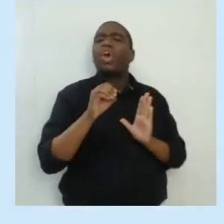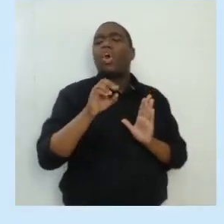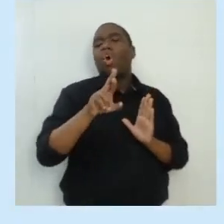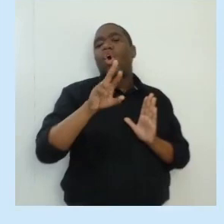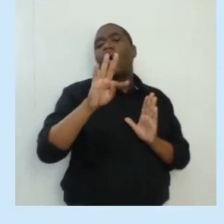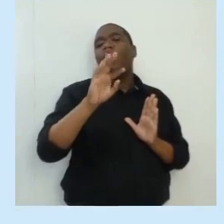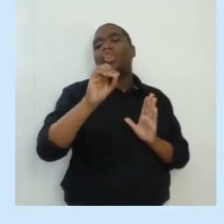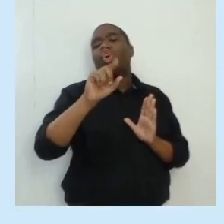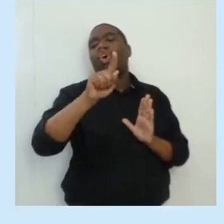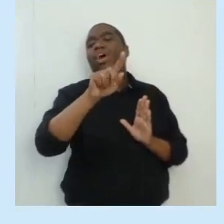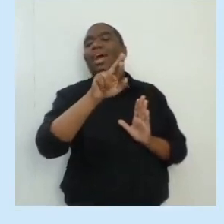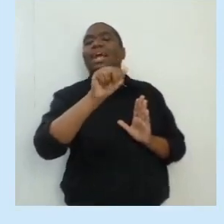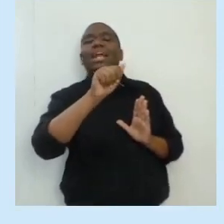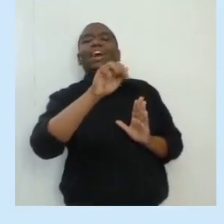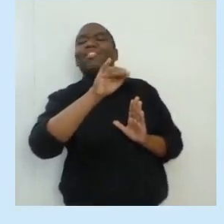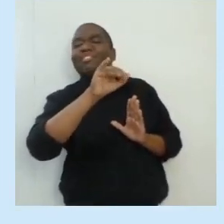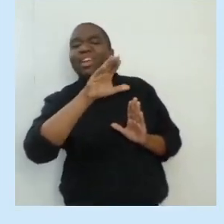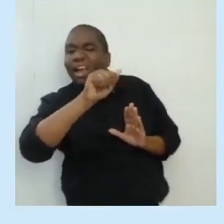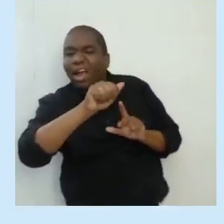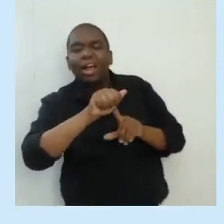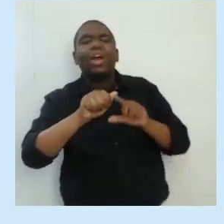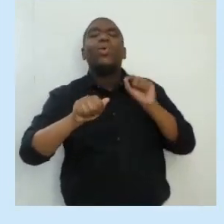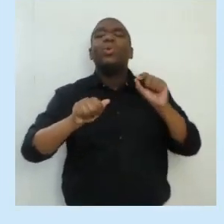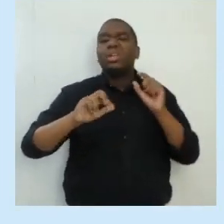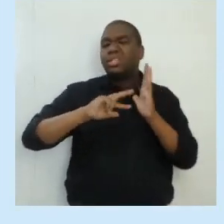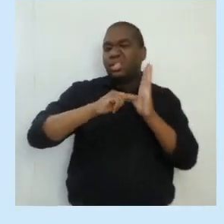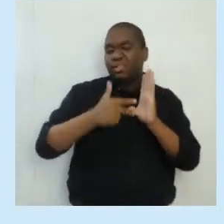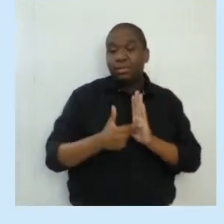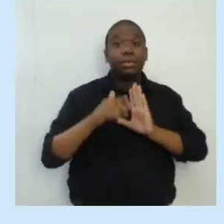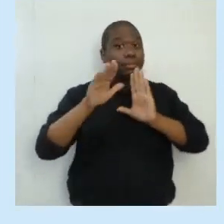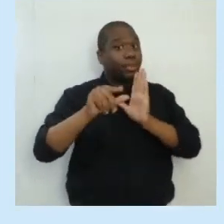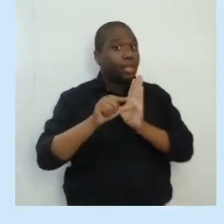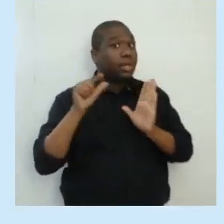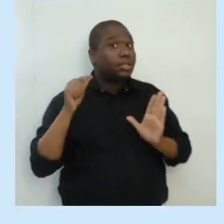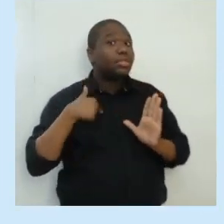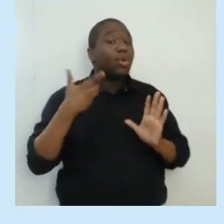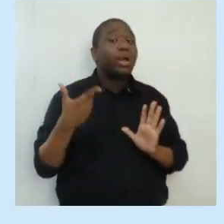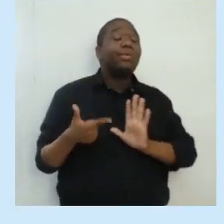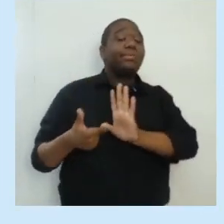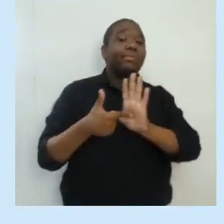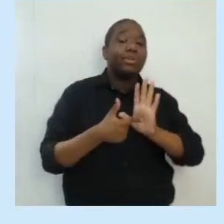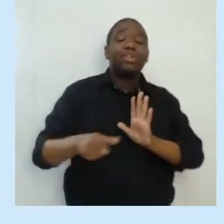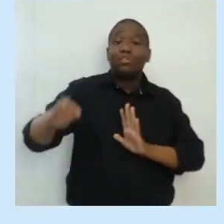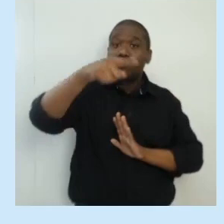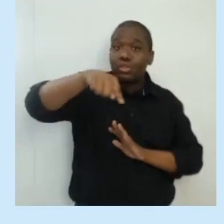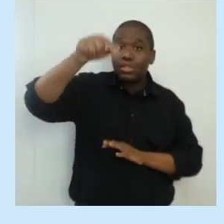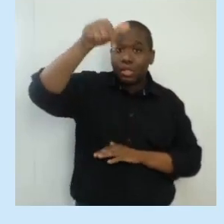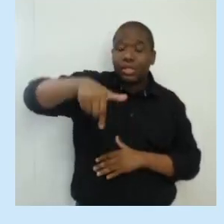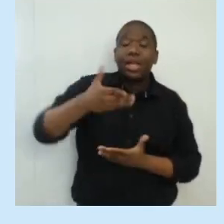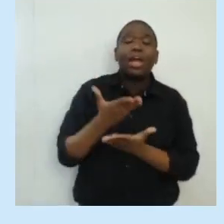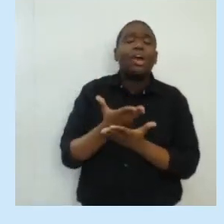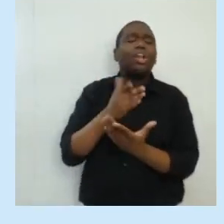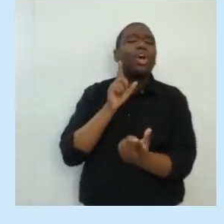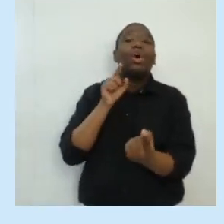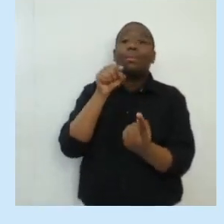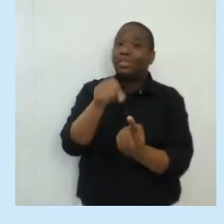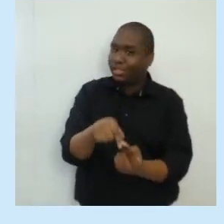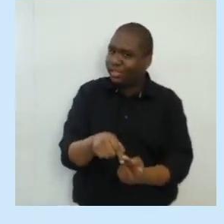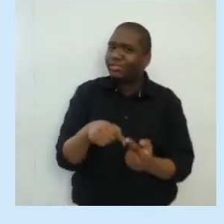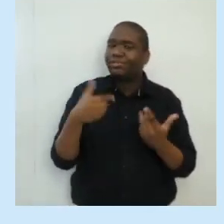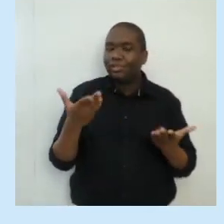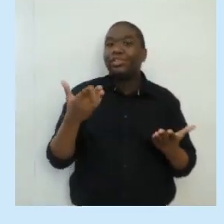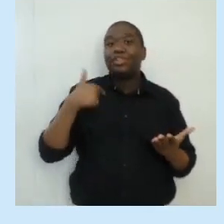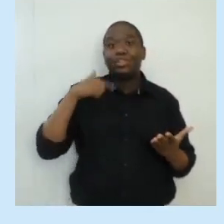é ortografia? Antes disso, deixa eu apresentar para vocês quais são os objetivos da aula de hoje, já que eu tinha